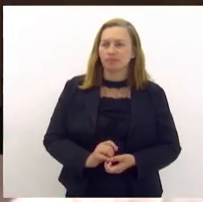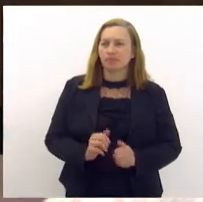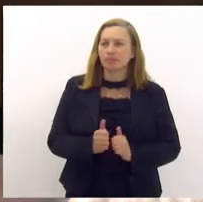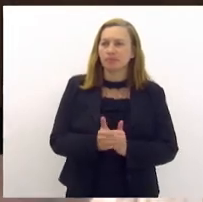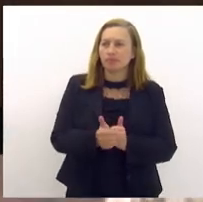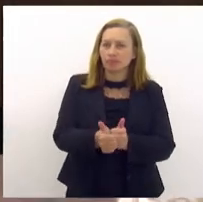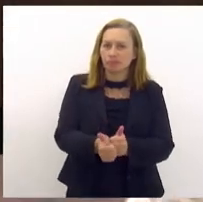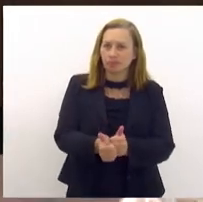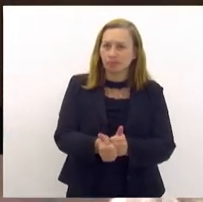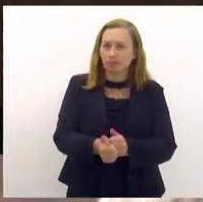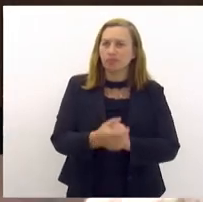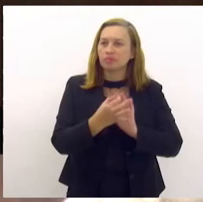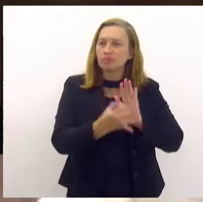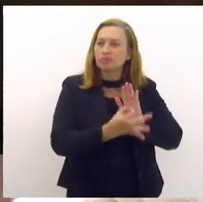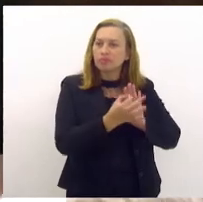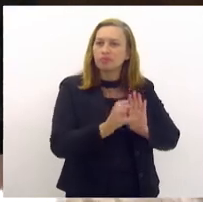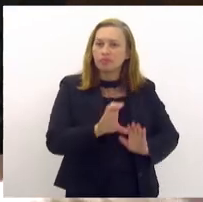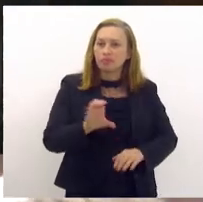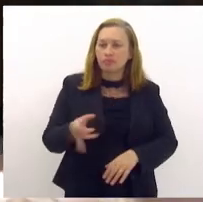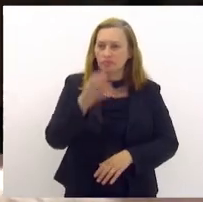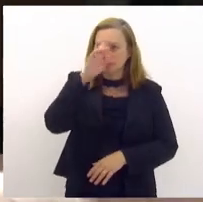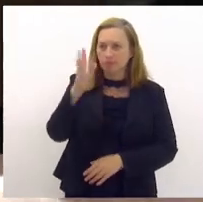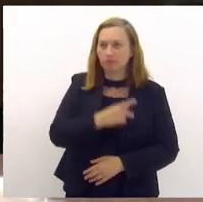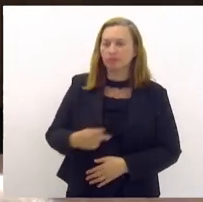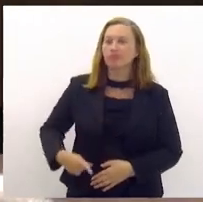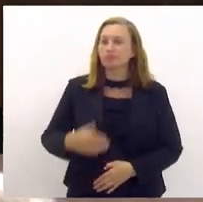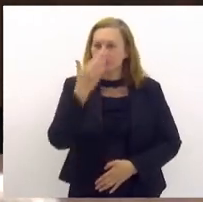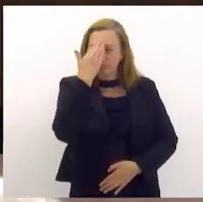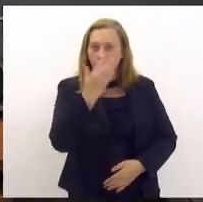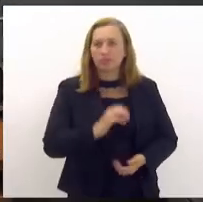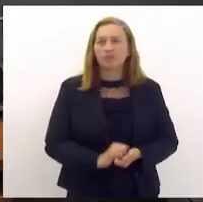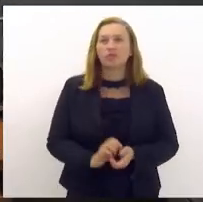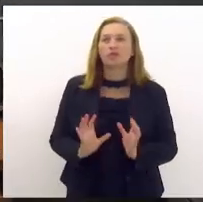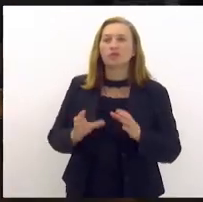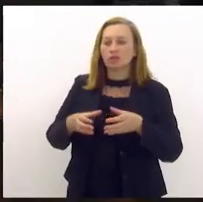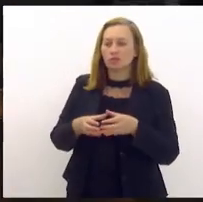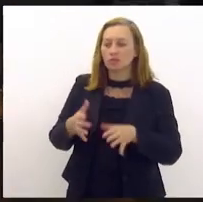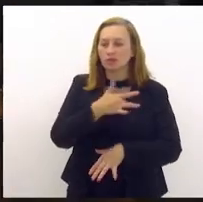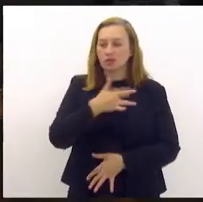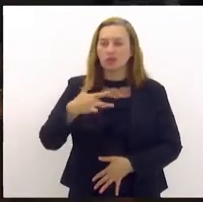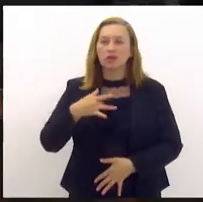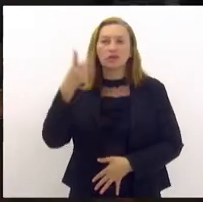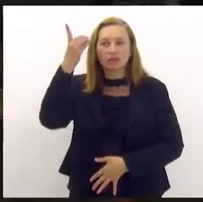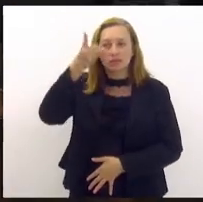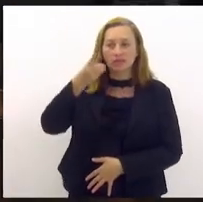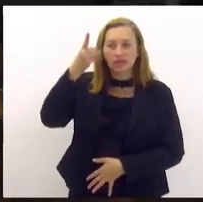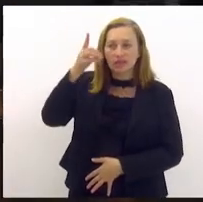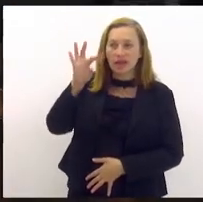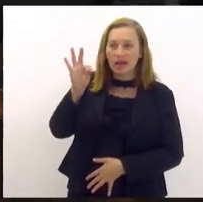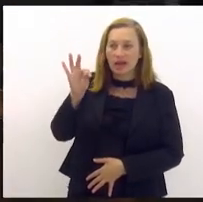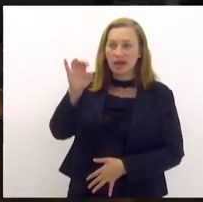Acompanha o parecer da CCJ, presidente. Obrigada. Pela Comissão de Saúde, deputado Tande Vieira.